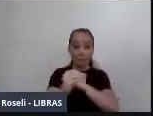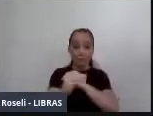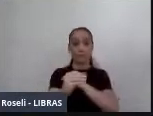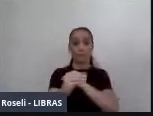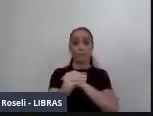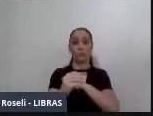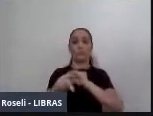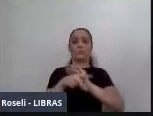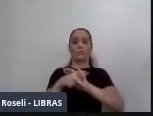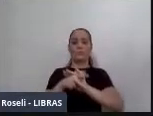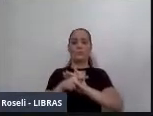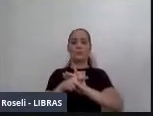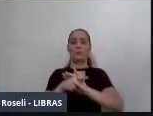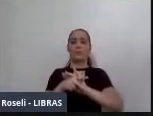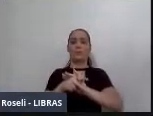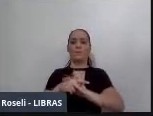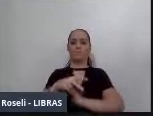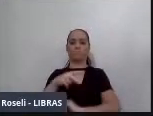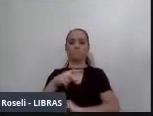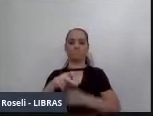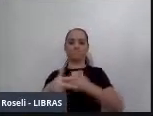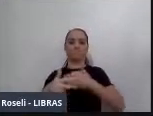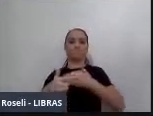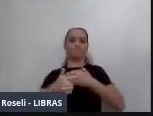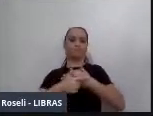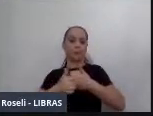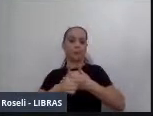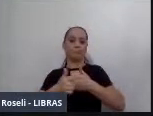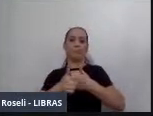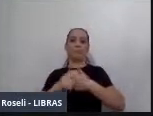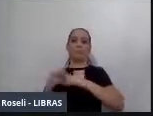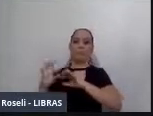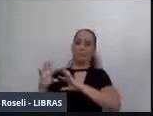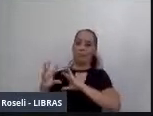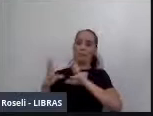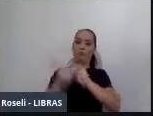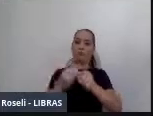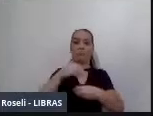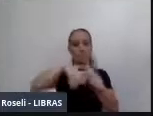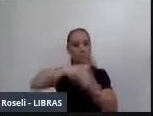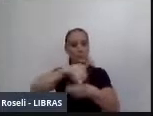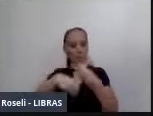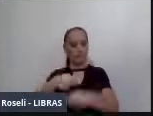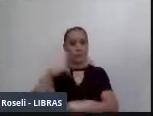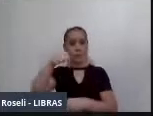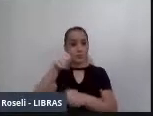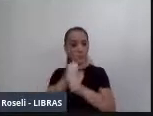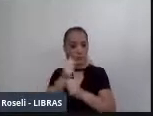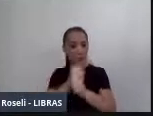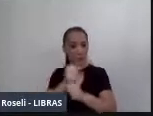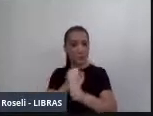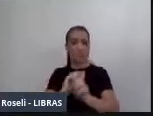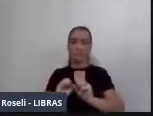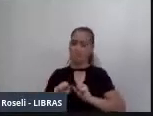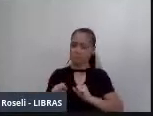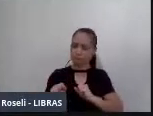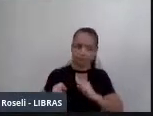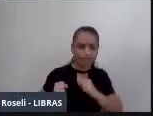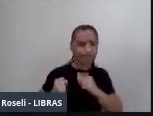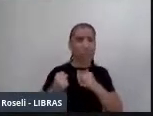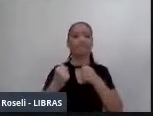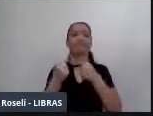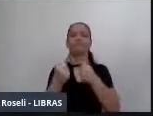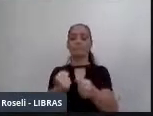veio fugido com a família da Argentina aos 7 anos, então ele se empenhou muito para que nós pudéssemos ter